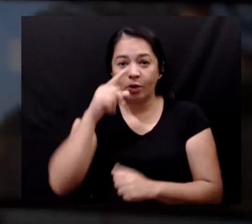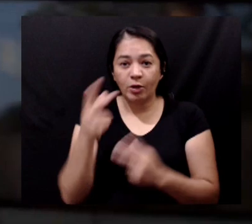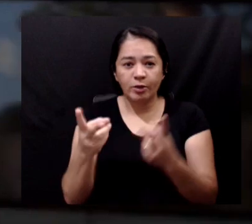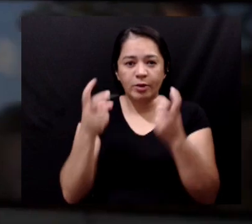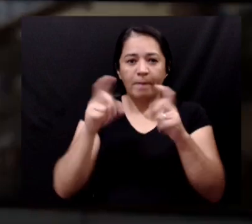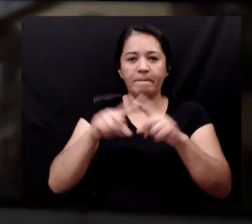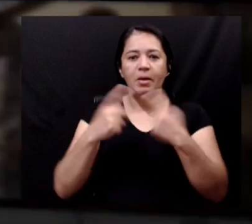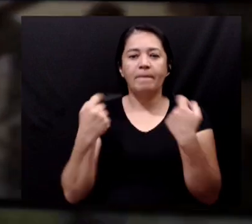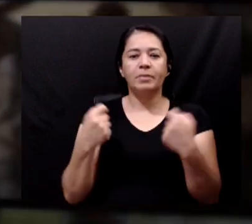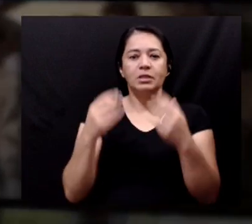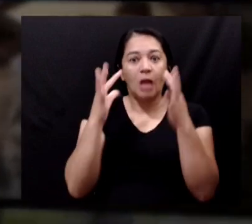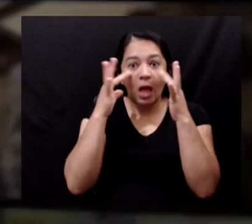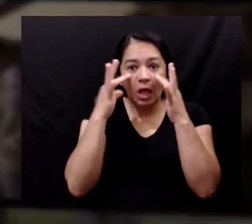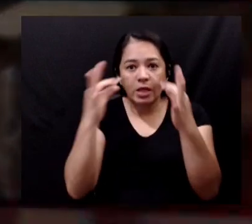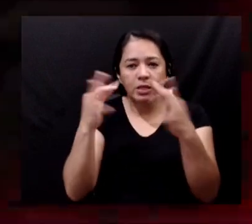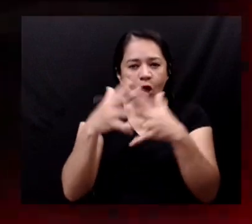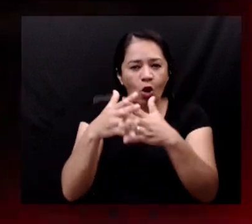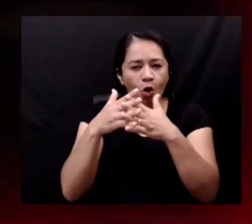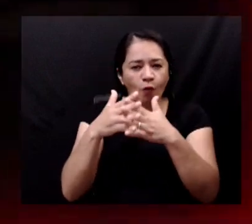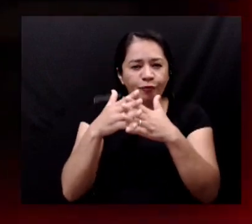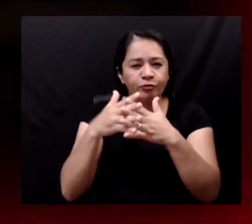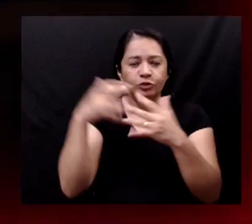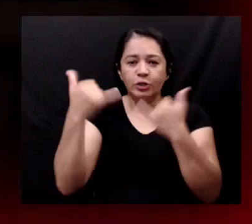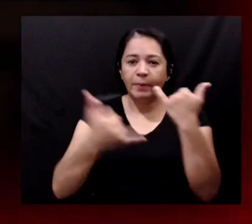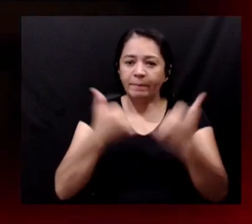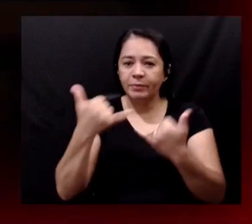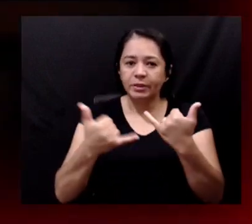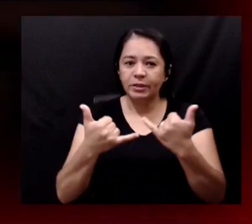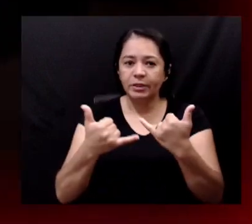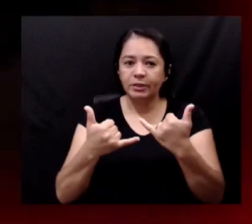não confundir brincadeira com cilada.